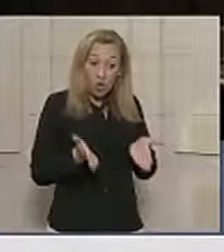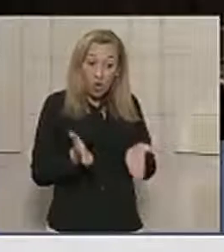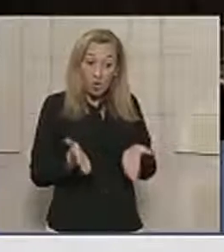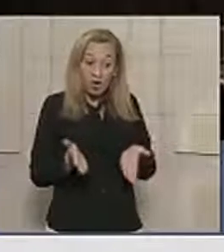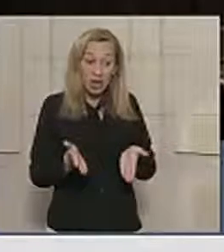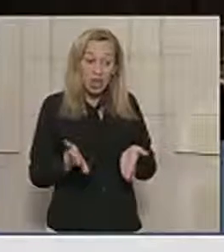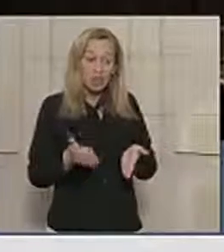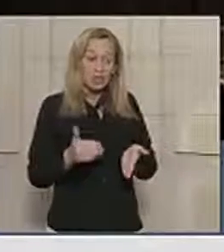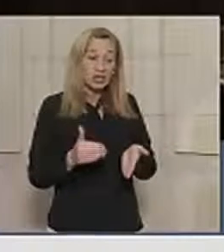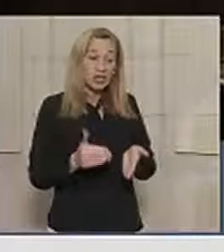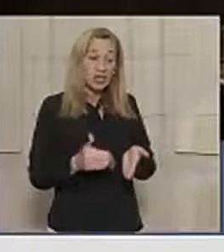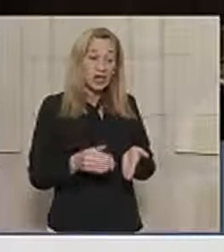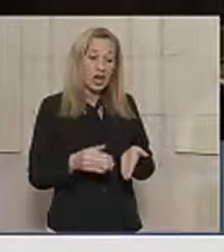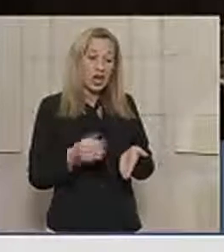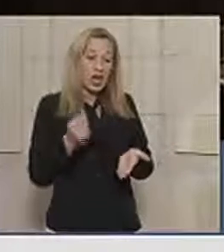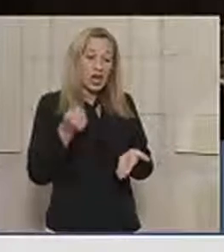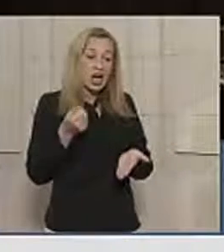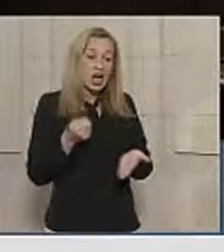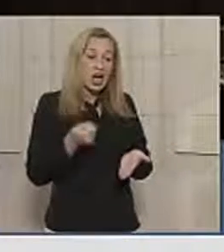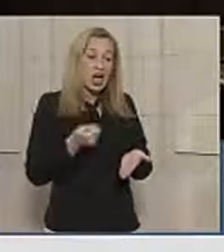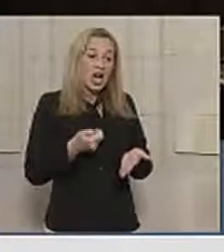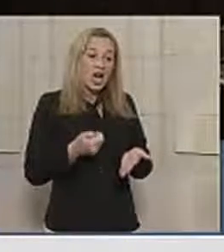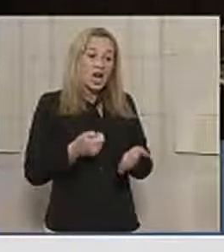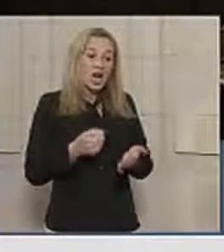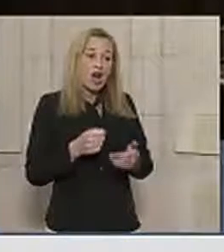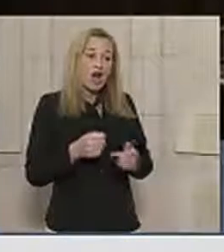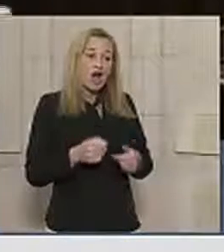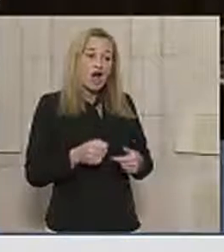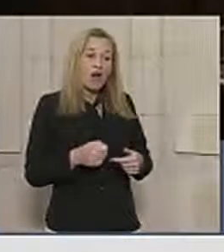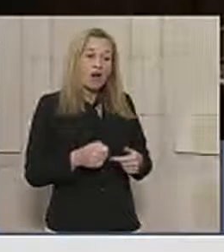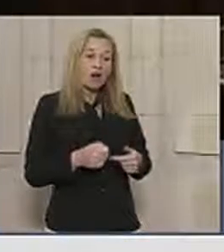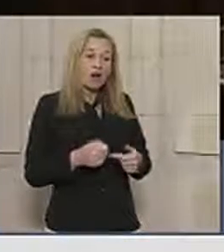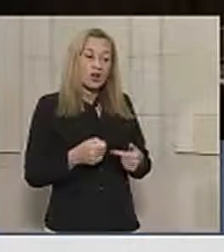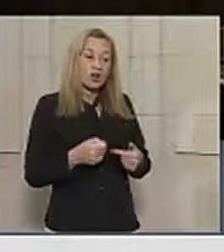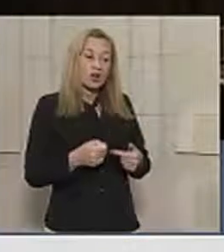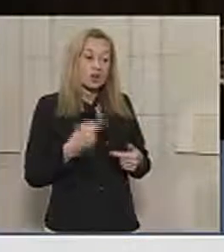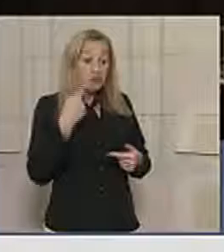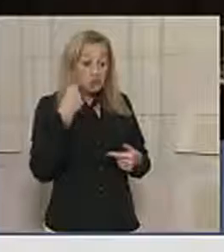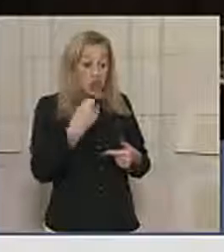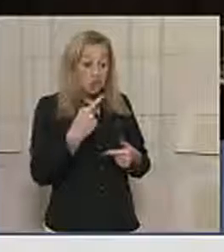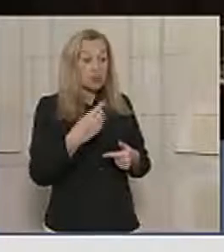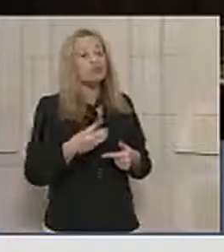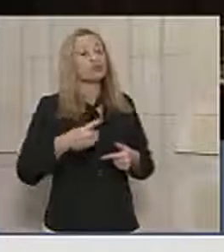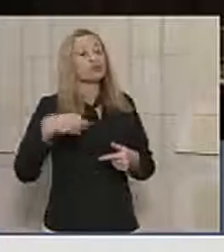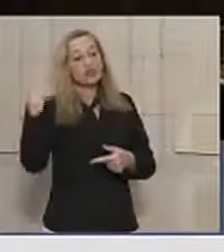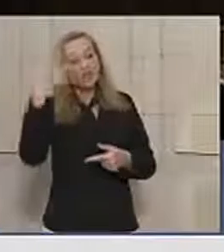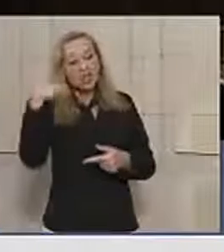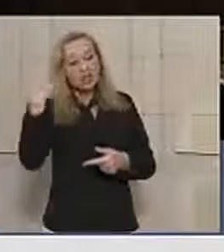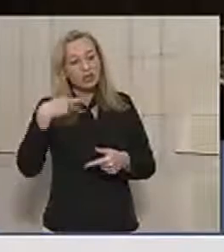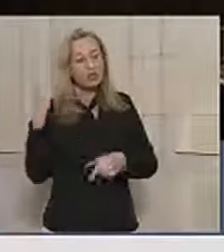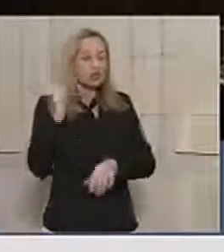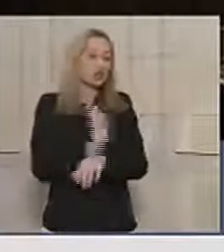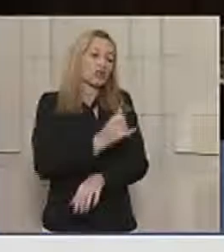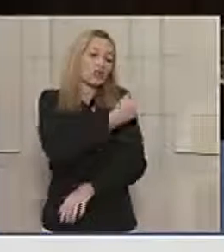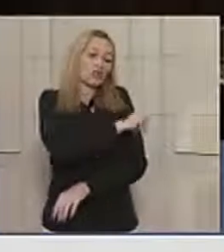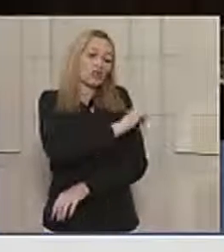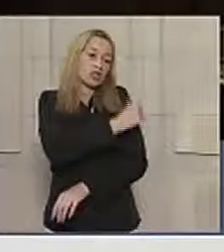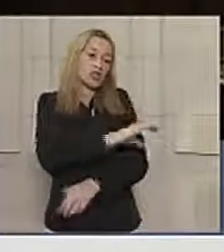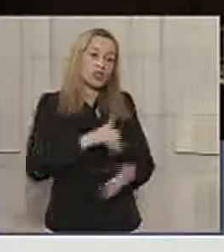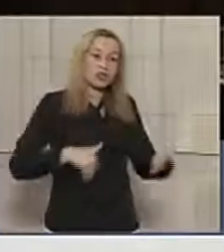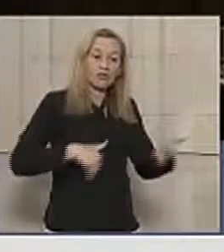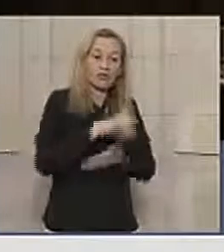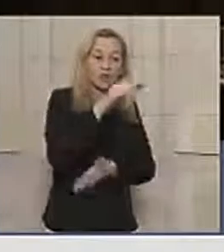apreciado nesse momento pelos vereadores da cidade do Rio de Janeiro, mas lamentavelmente